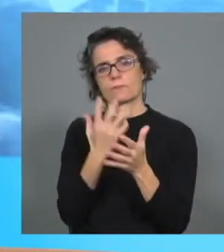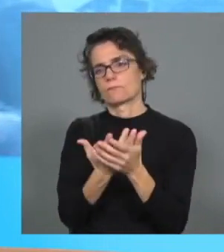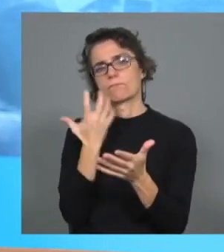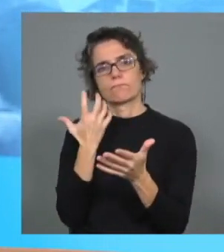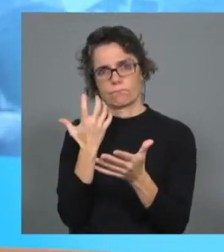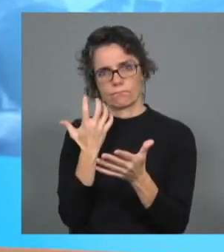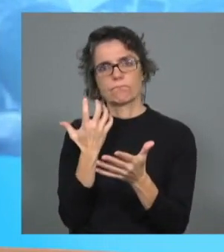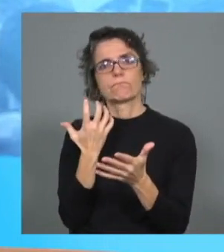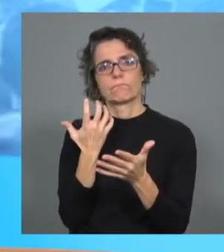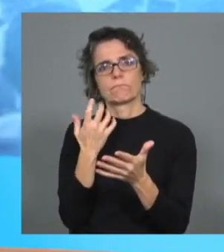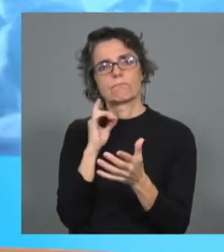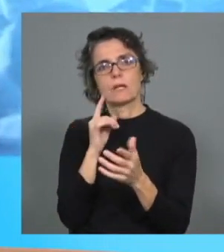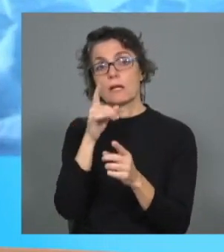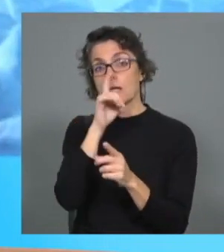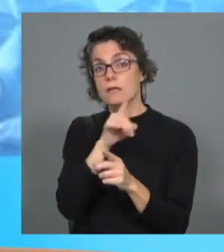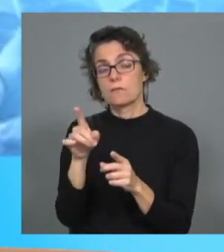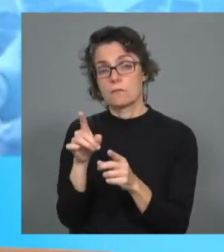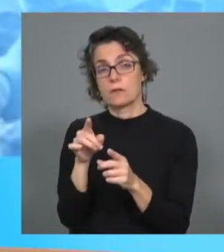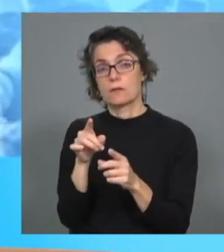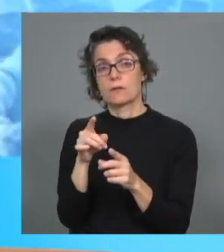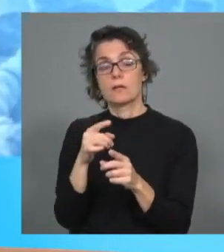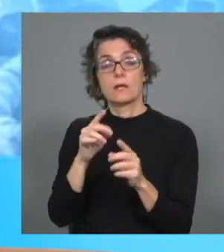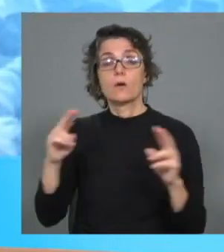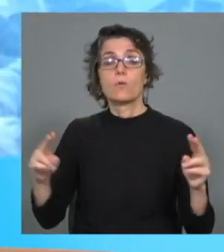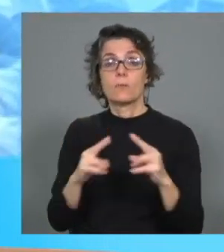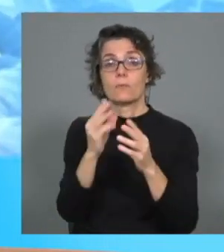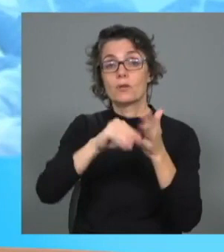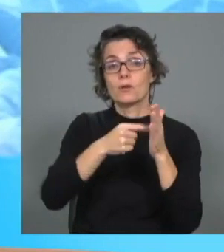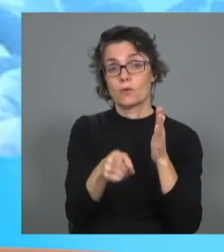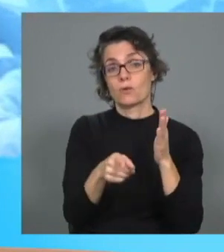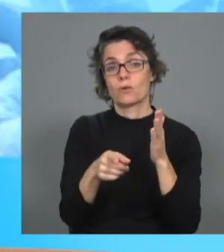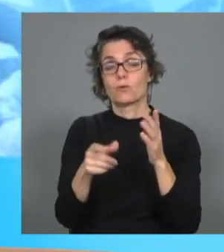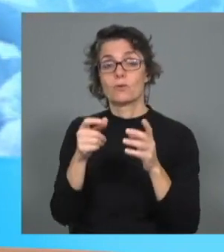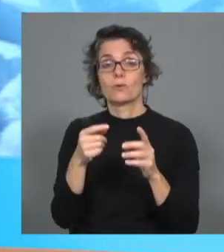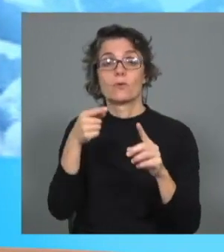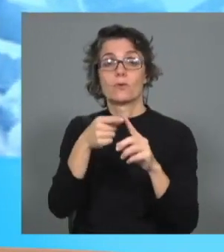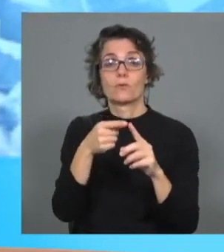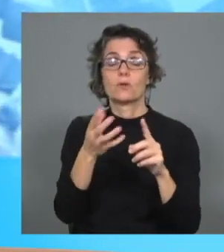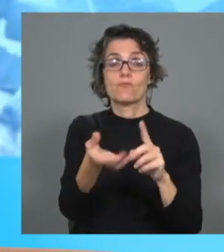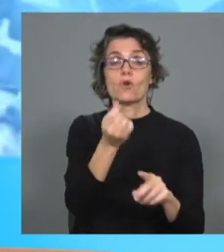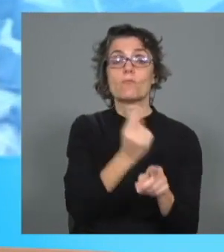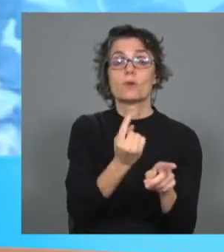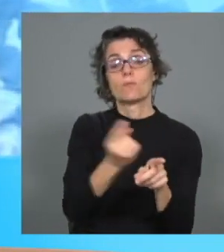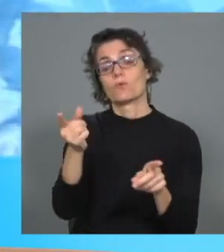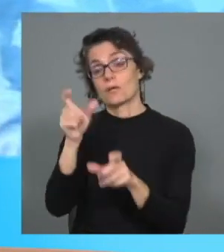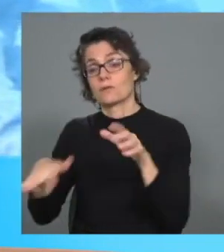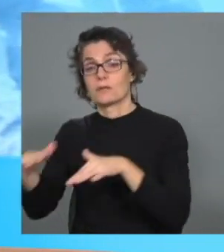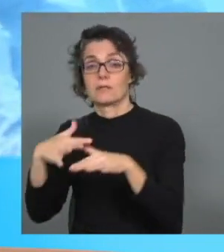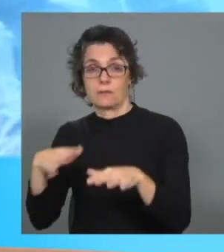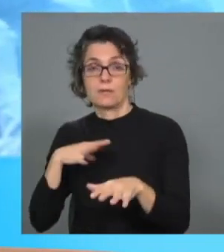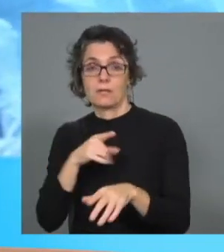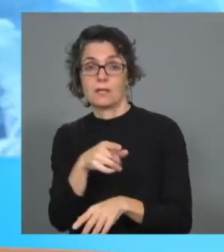convém relembrarmos que não teríamos Acordo de Paris se não tivesse sido a pressão da sociedade civil. O que é que acaba por